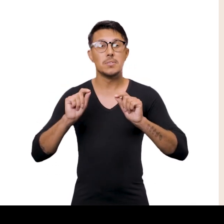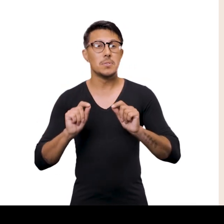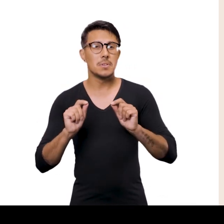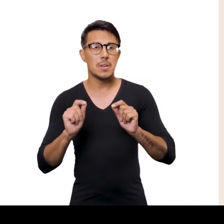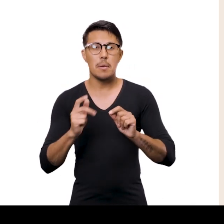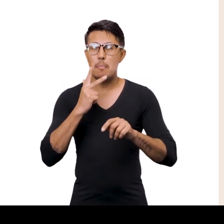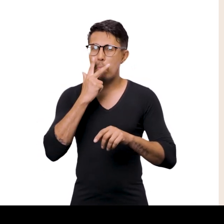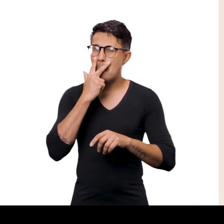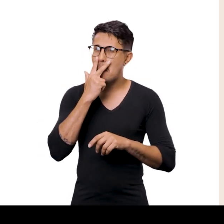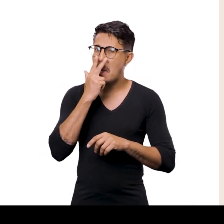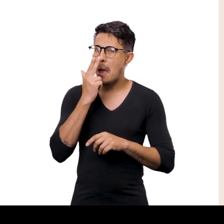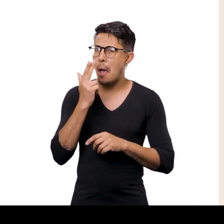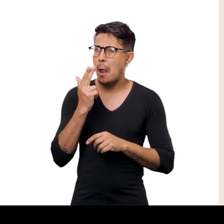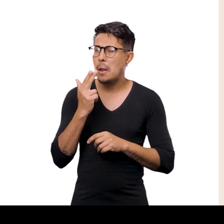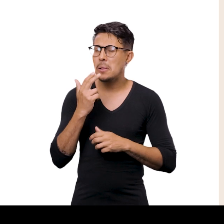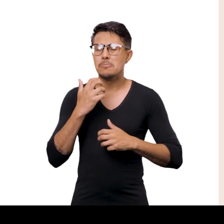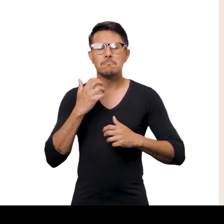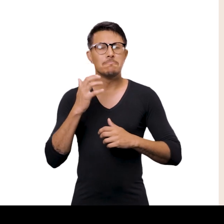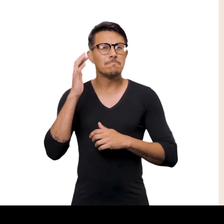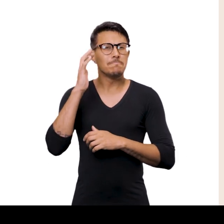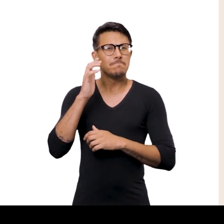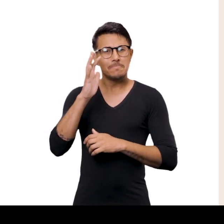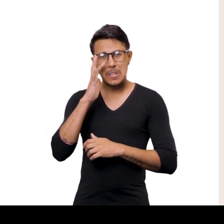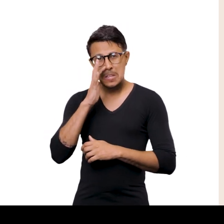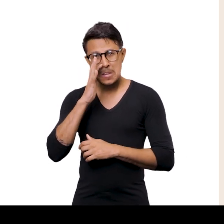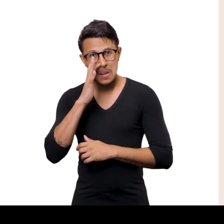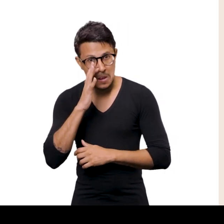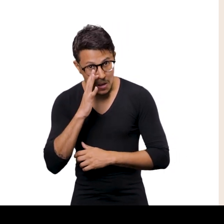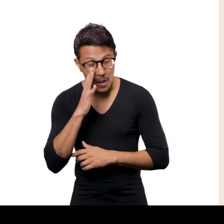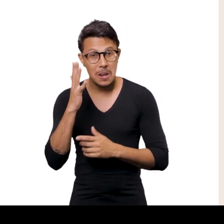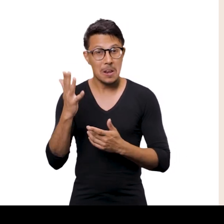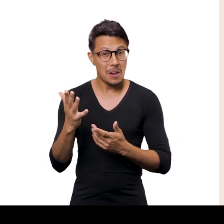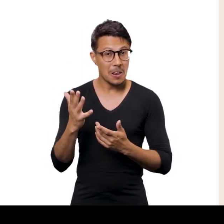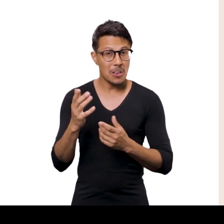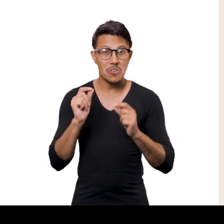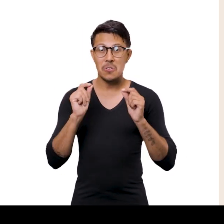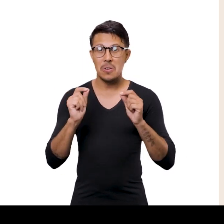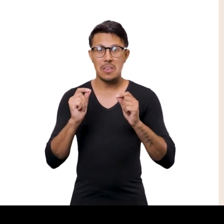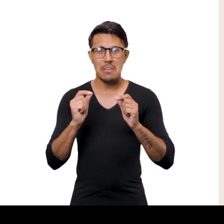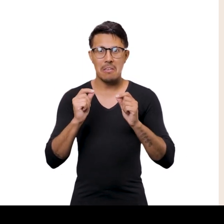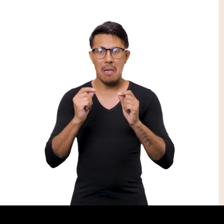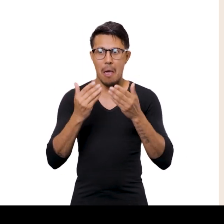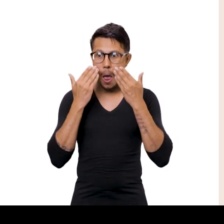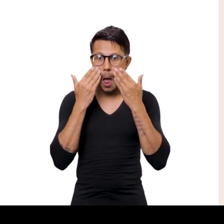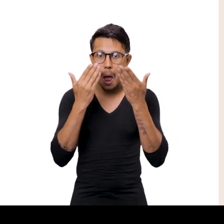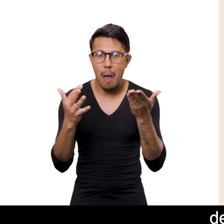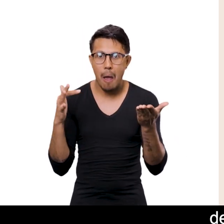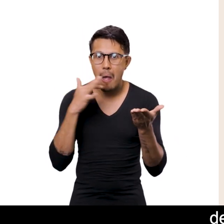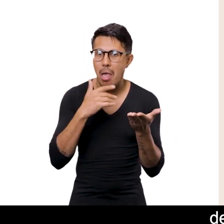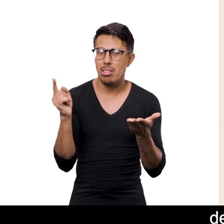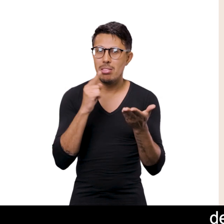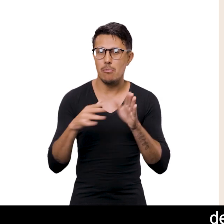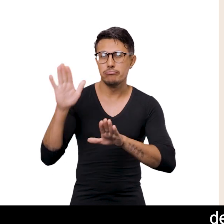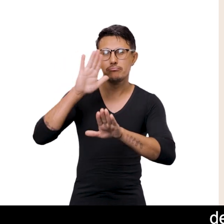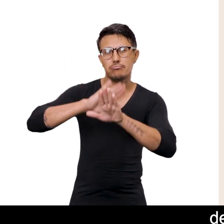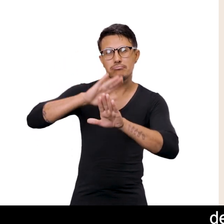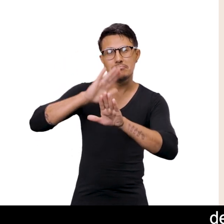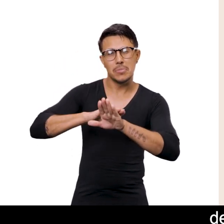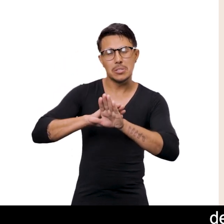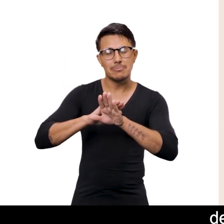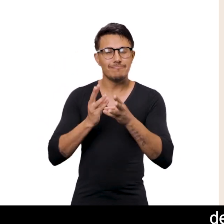Mas, por mais sugestiva que a ilustração possa parecer, ela não tem nada de explícito,